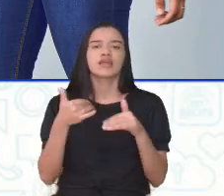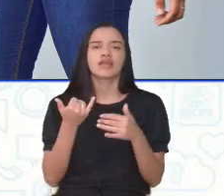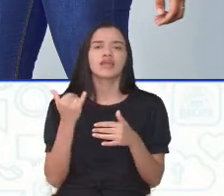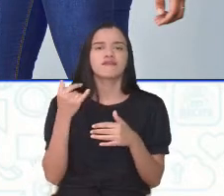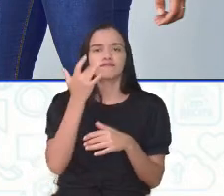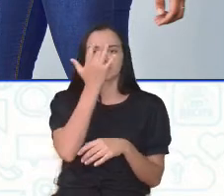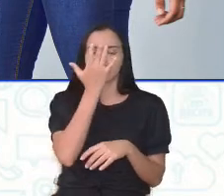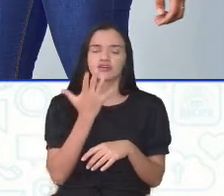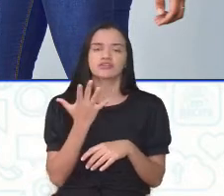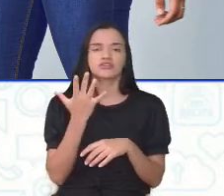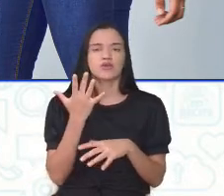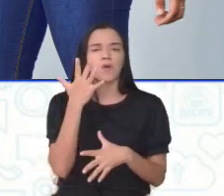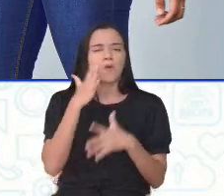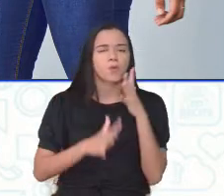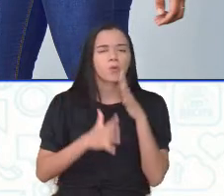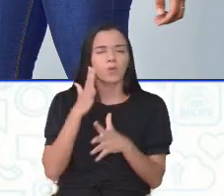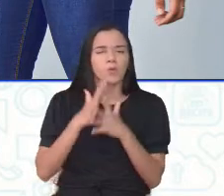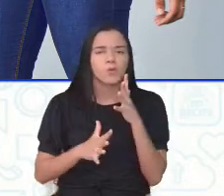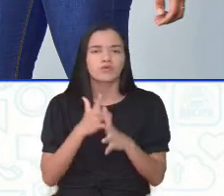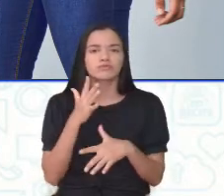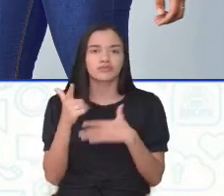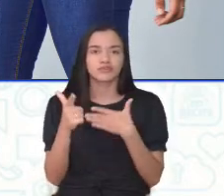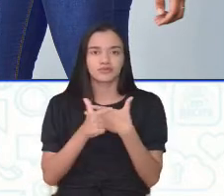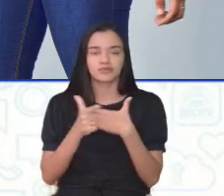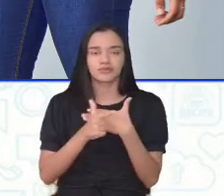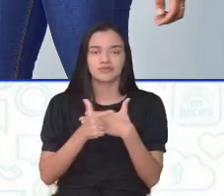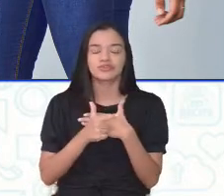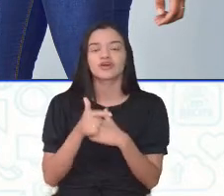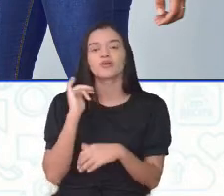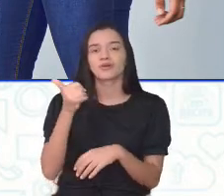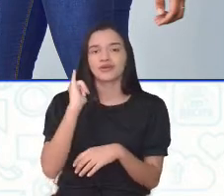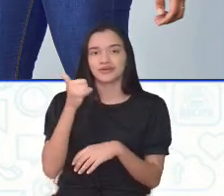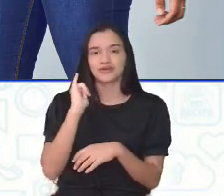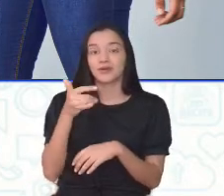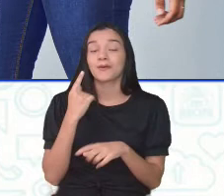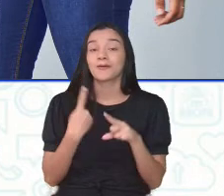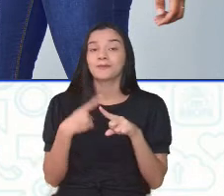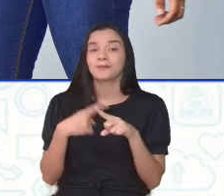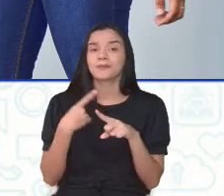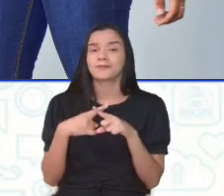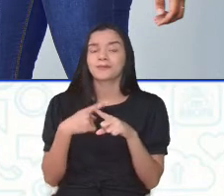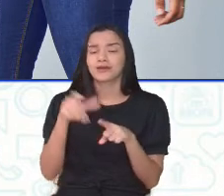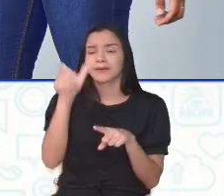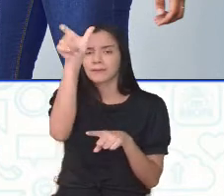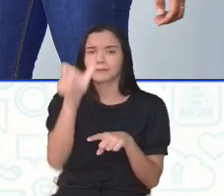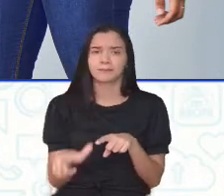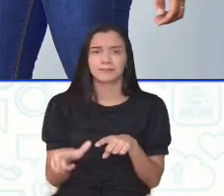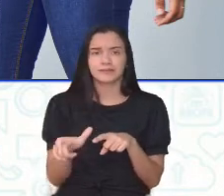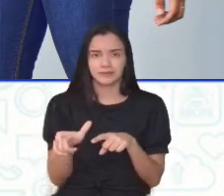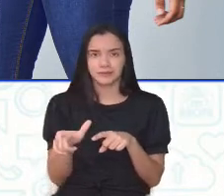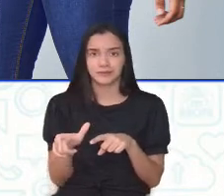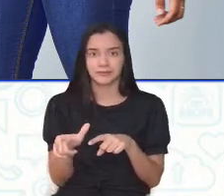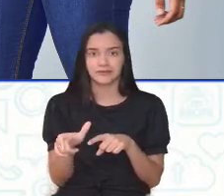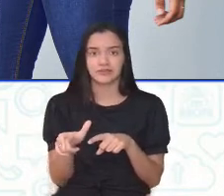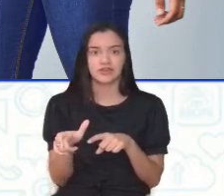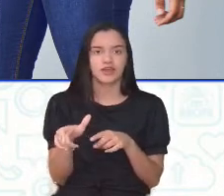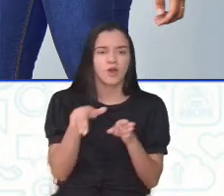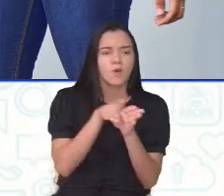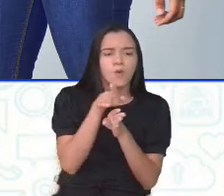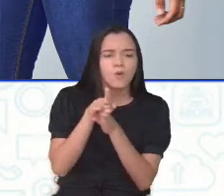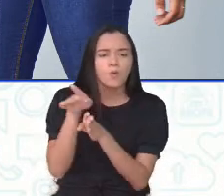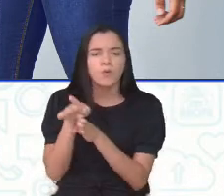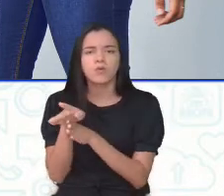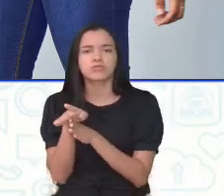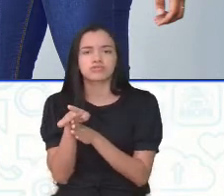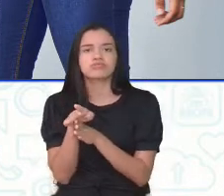muito fácil também confundir com a função do narrador. Porque o Sim. narrador é aquela pessoa que orienta aí o